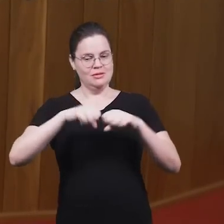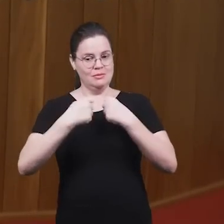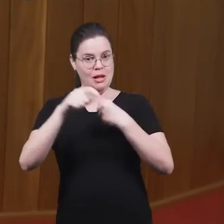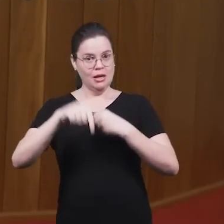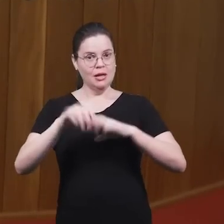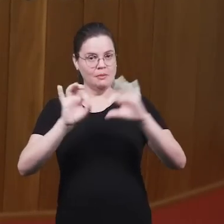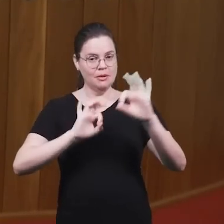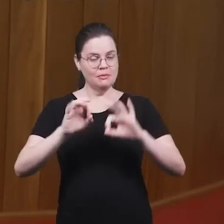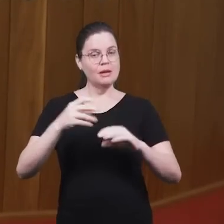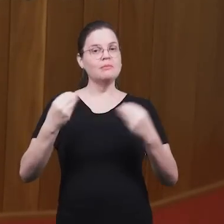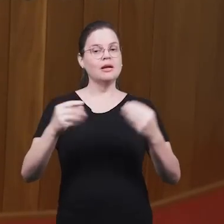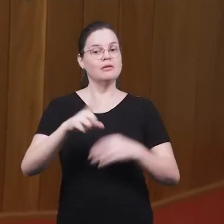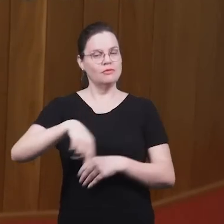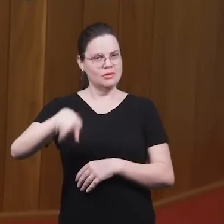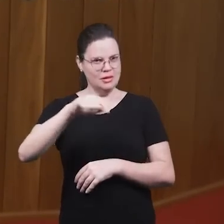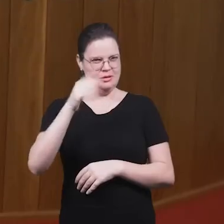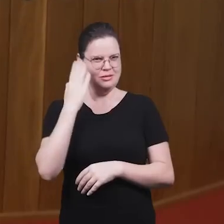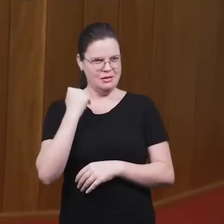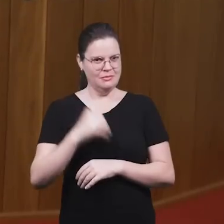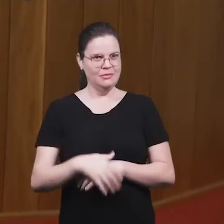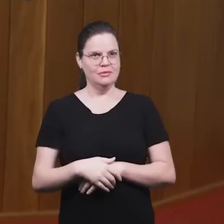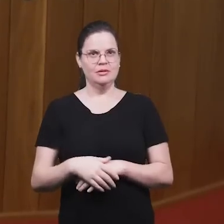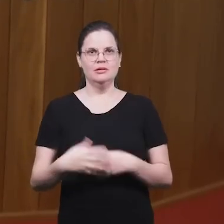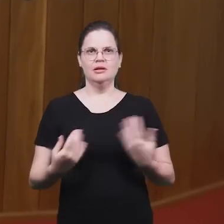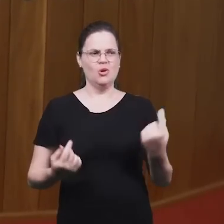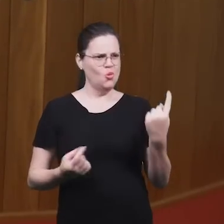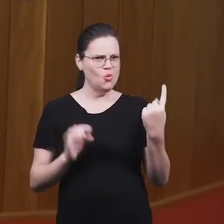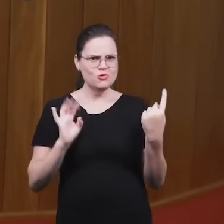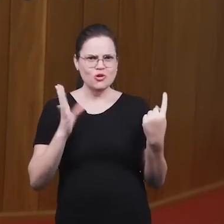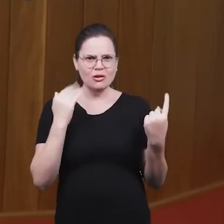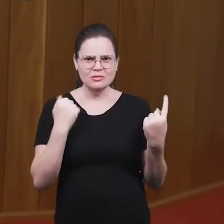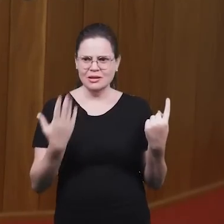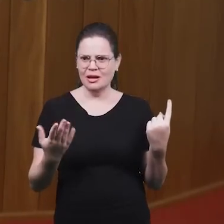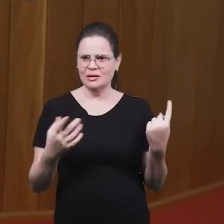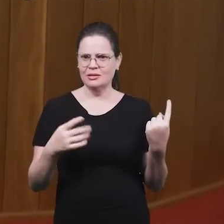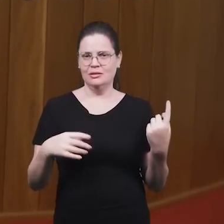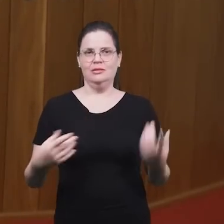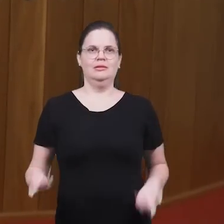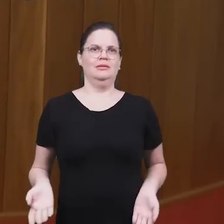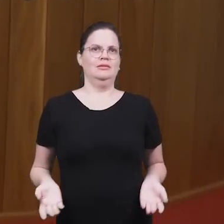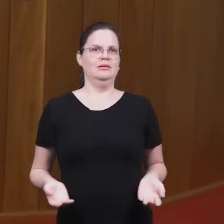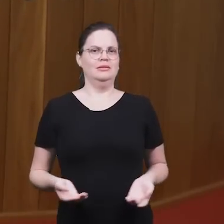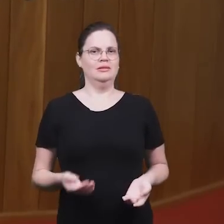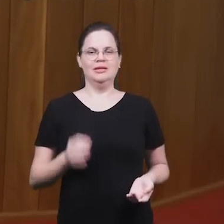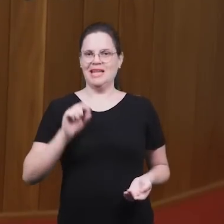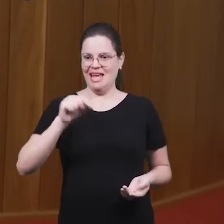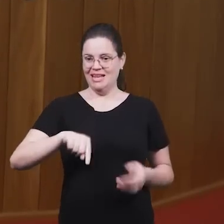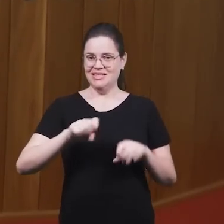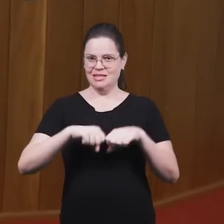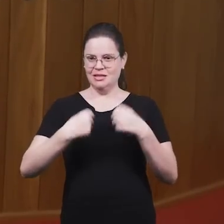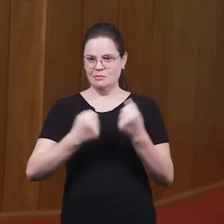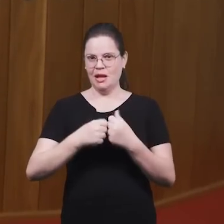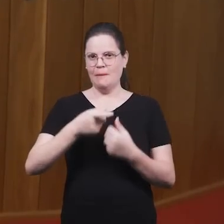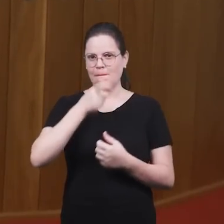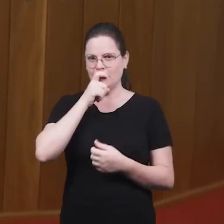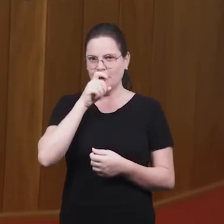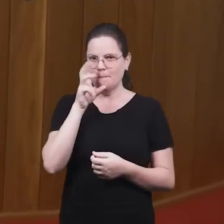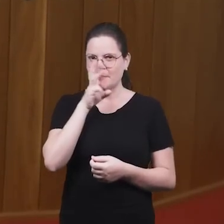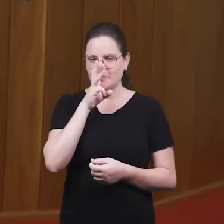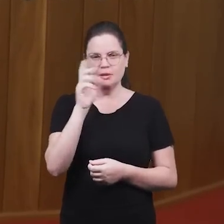disso? Sabia? E só um sabia? Esse não é só para o papai e para a mamãe, é